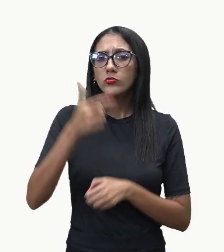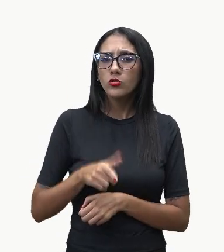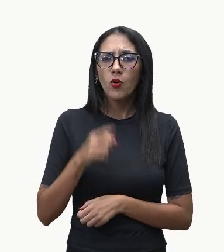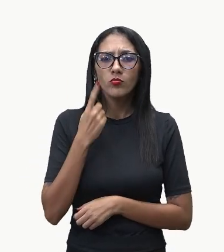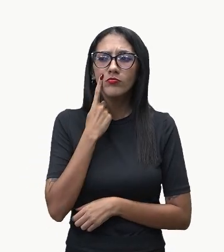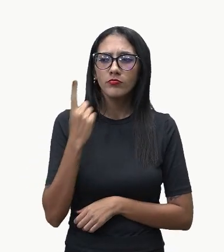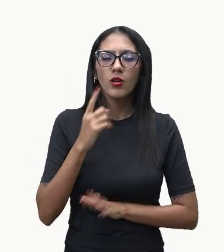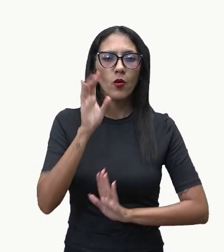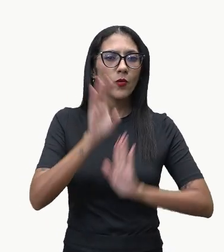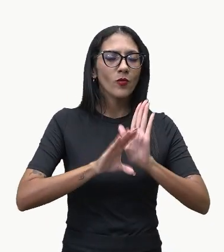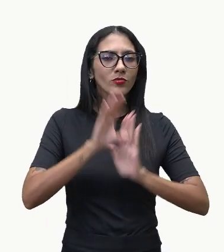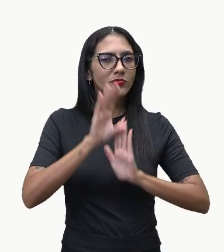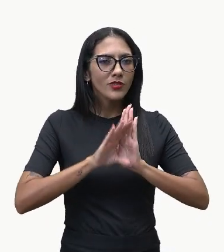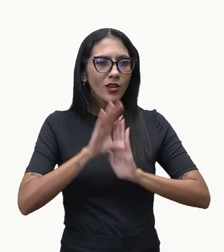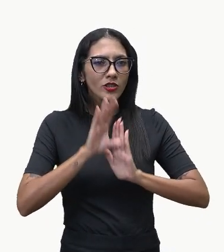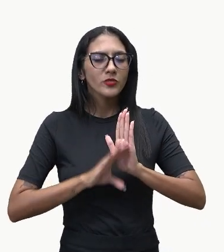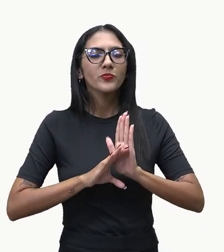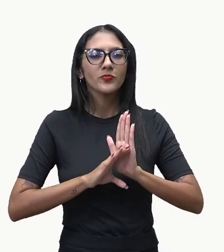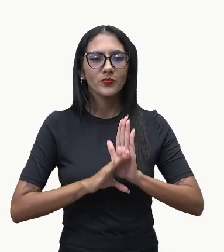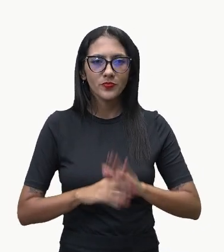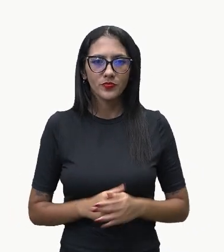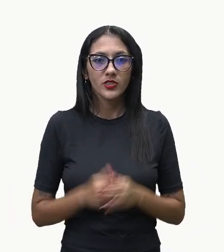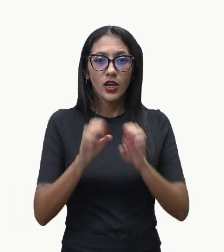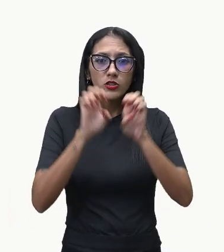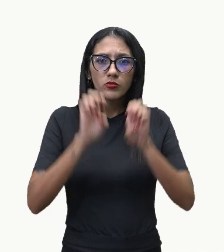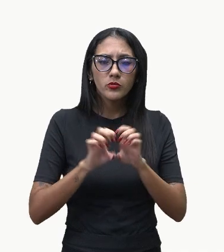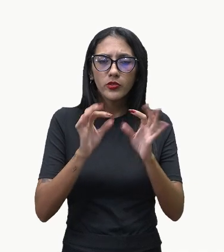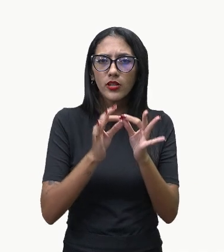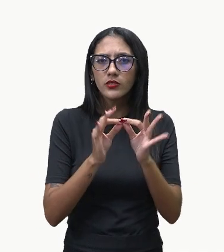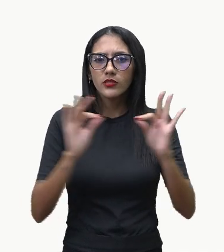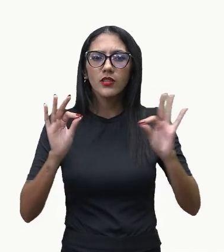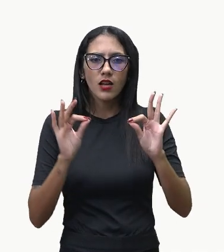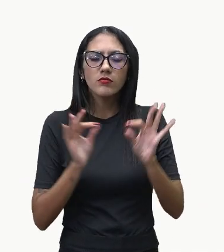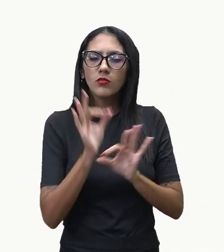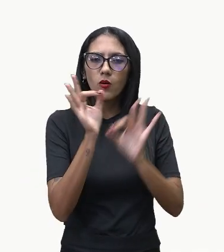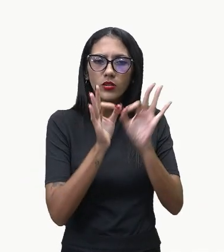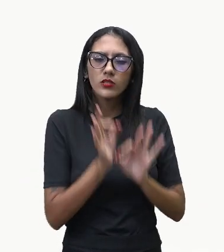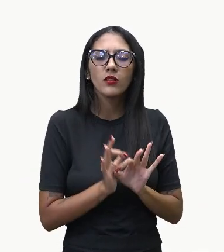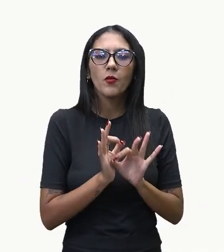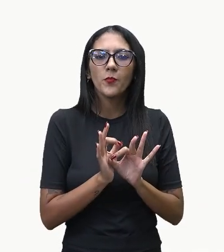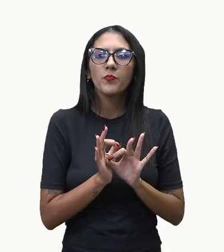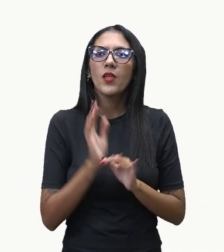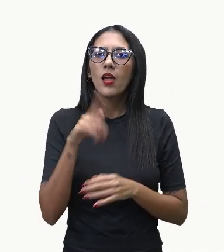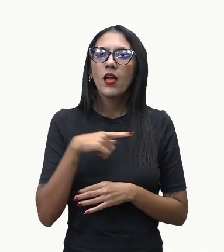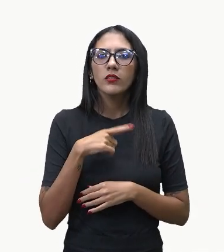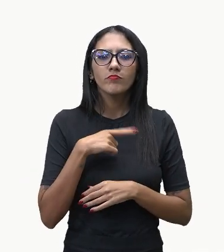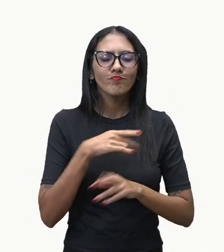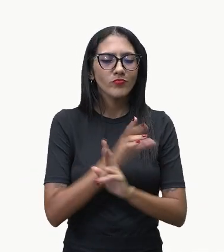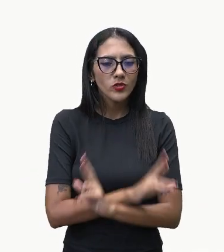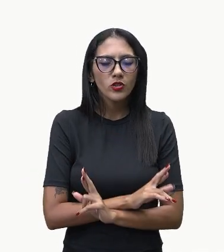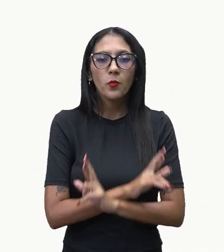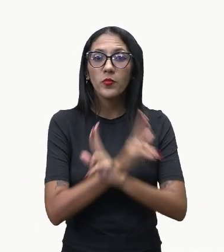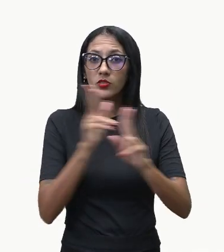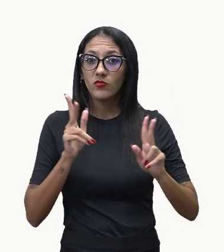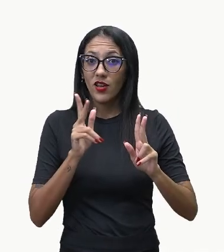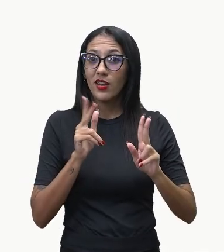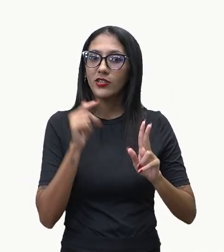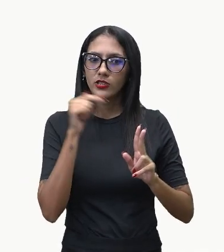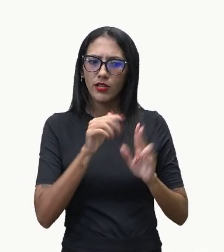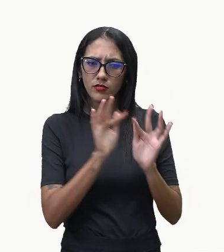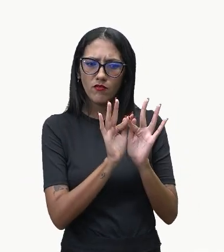ver, em que a figura de sintaxe ou a figura de construção vai se afastar dessas